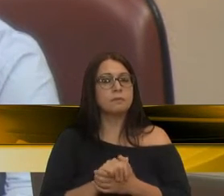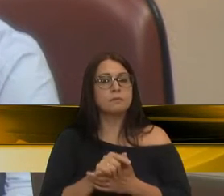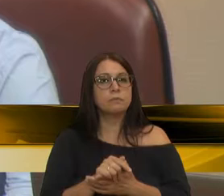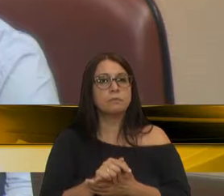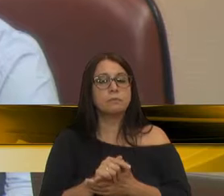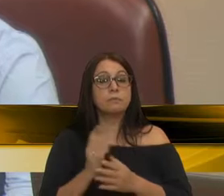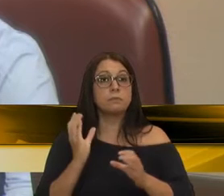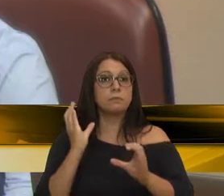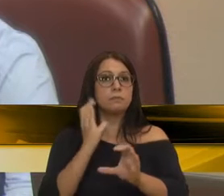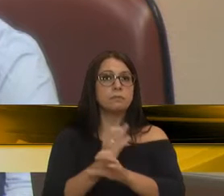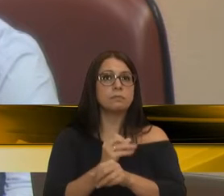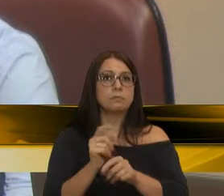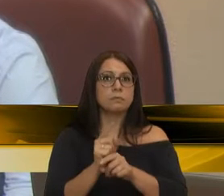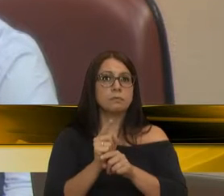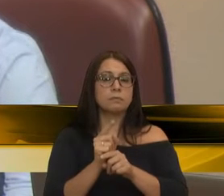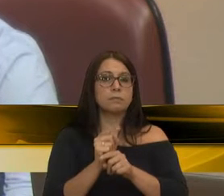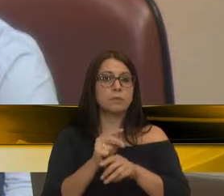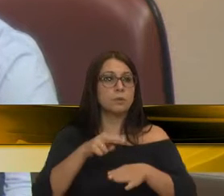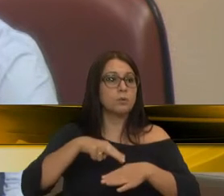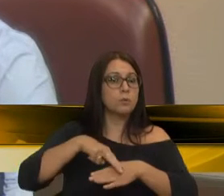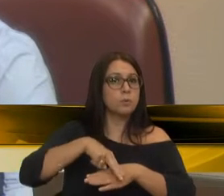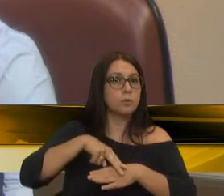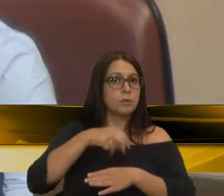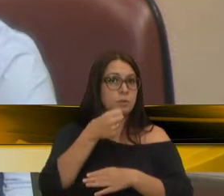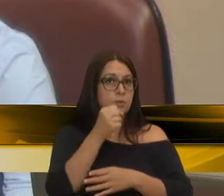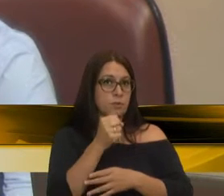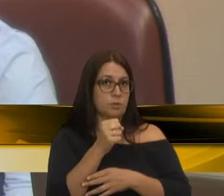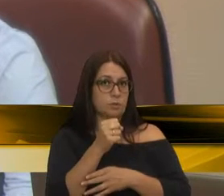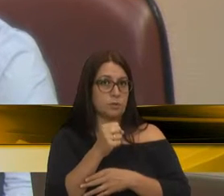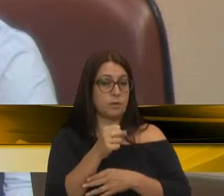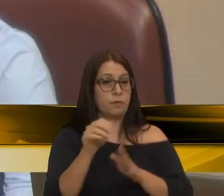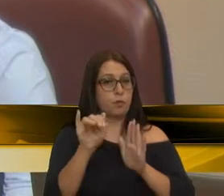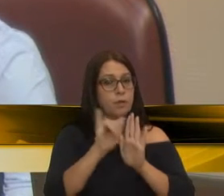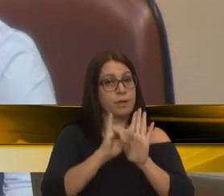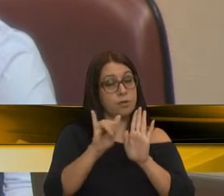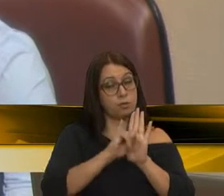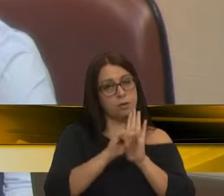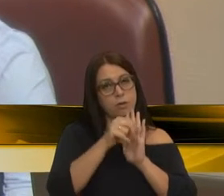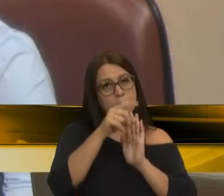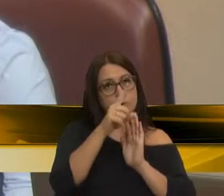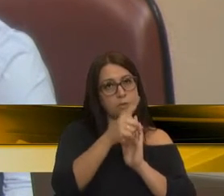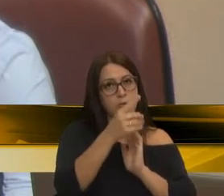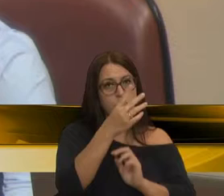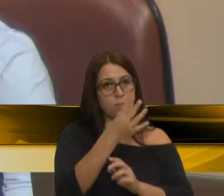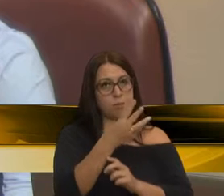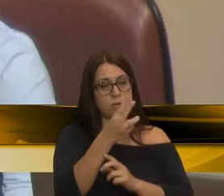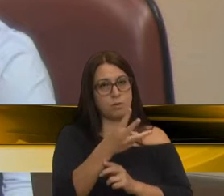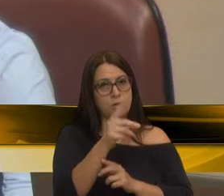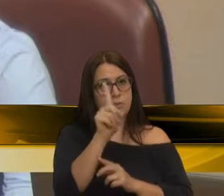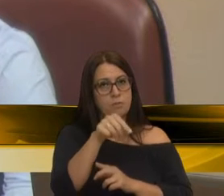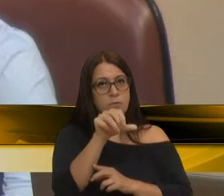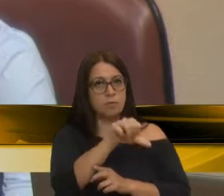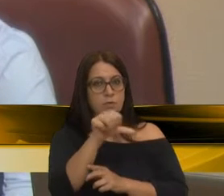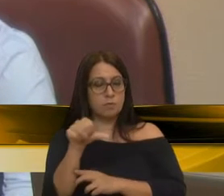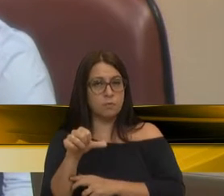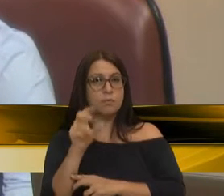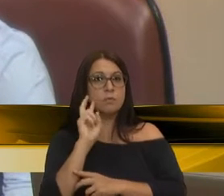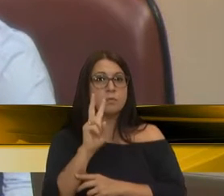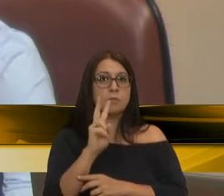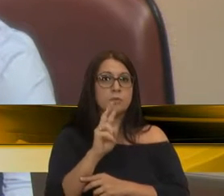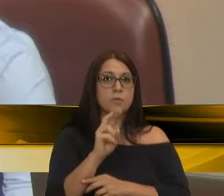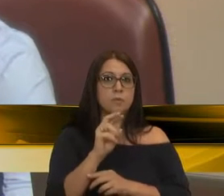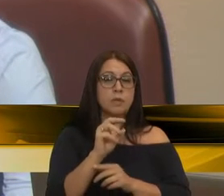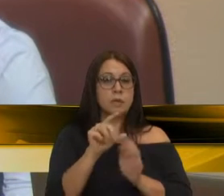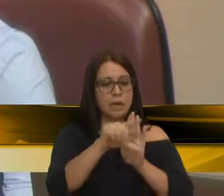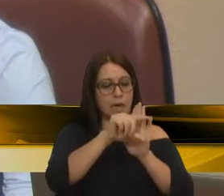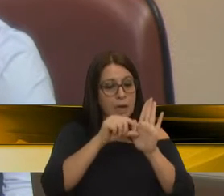concluiu se nos termos do anexo oitavo do edital número 143 barra 99 e da cláusula